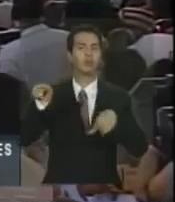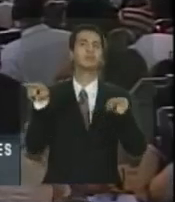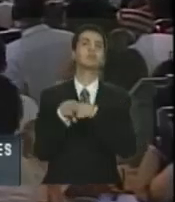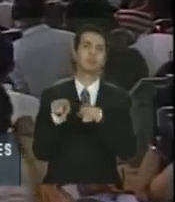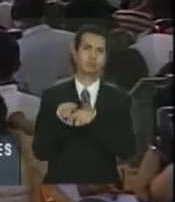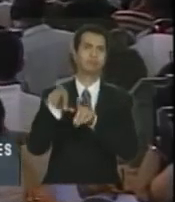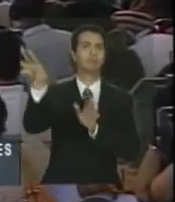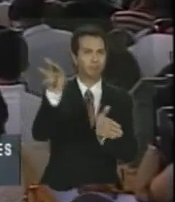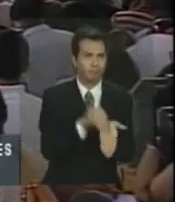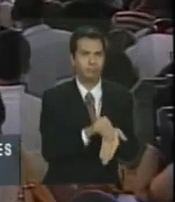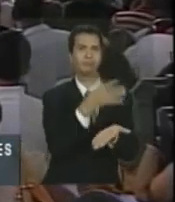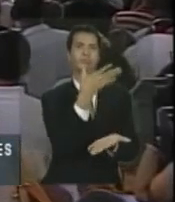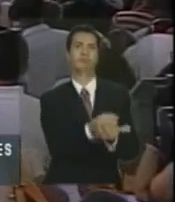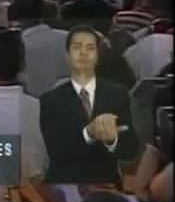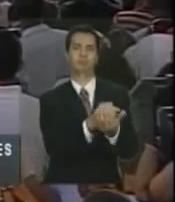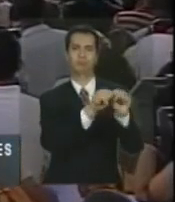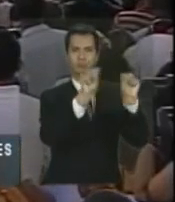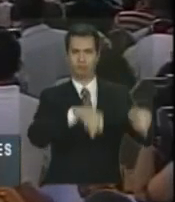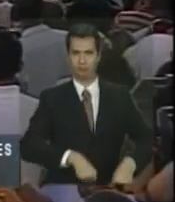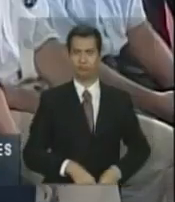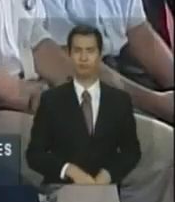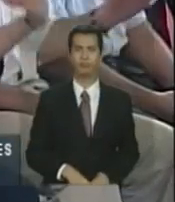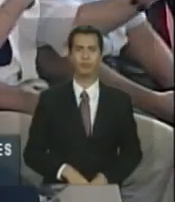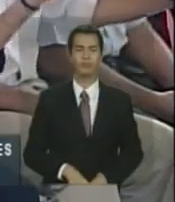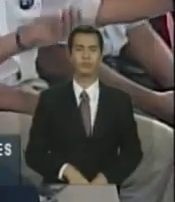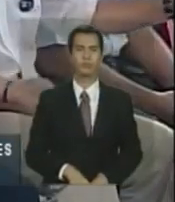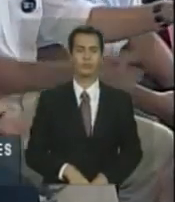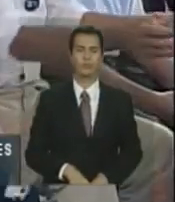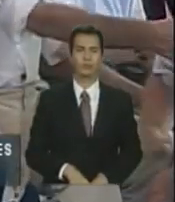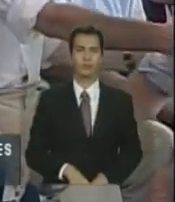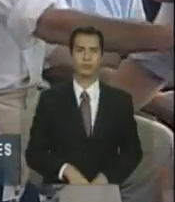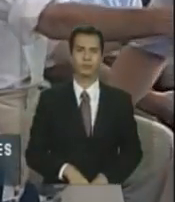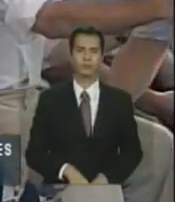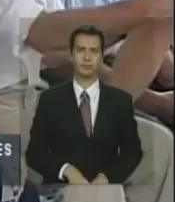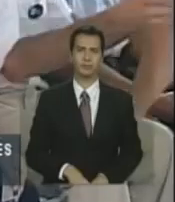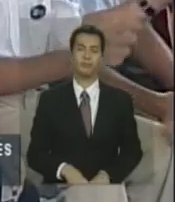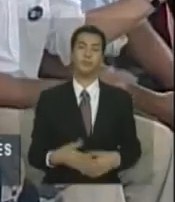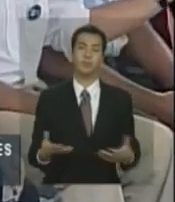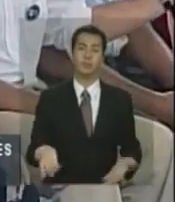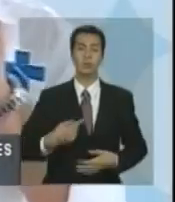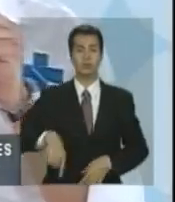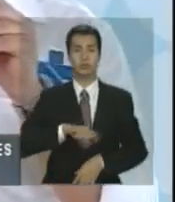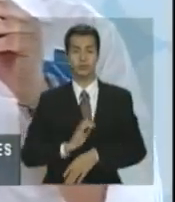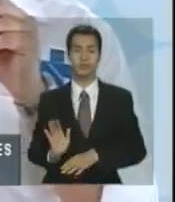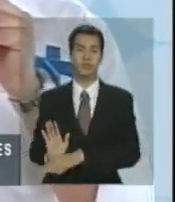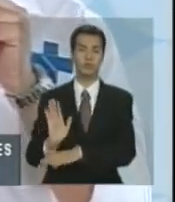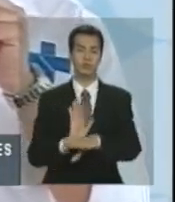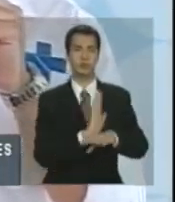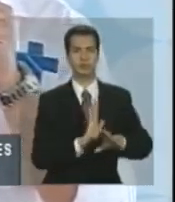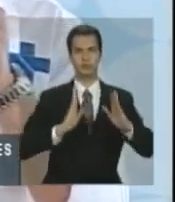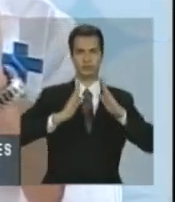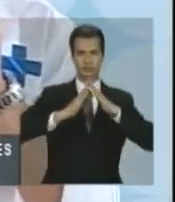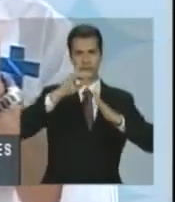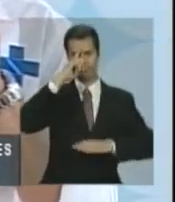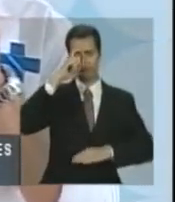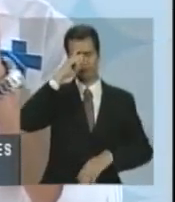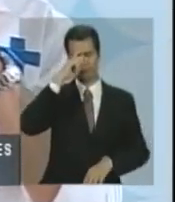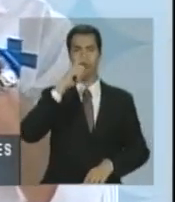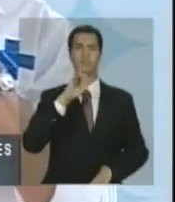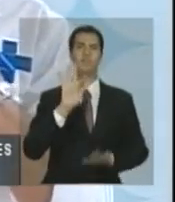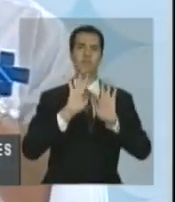Senhora Presidenta, além do papel para cobertura das clínicas de família, aqui tem uma outra ação